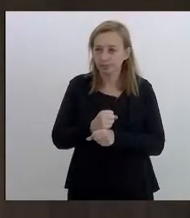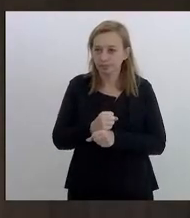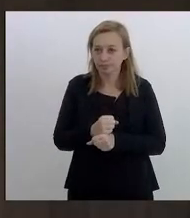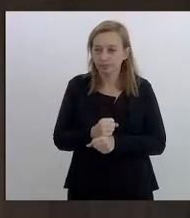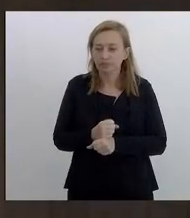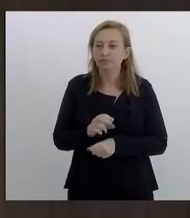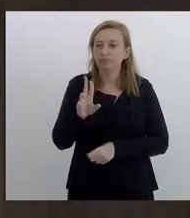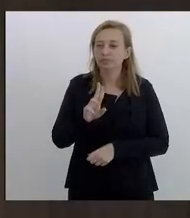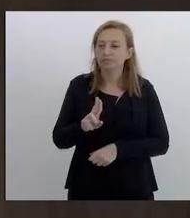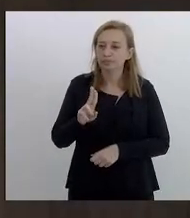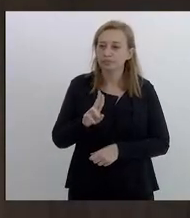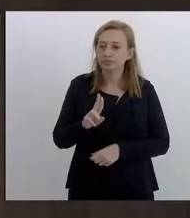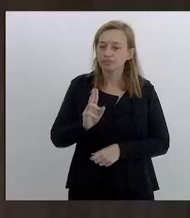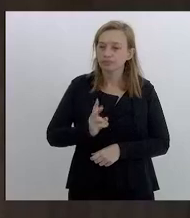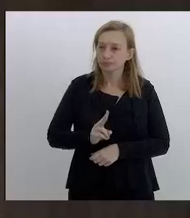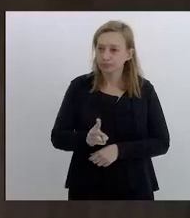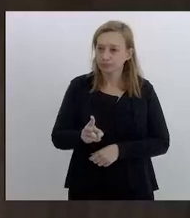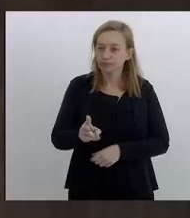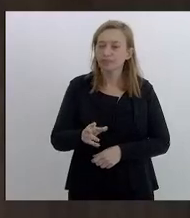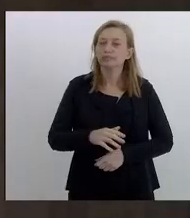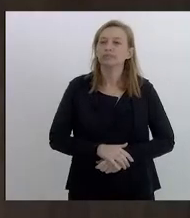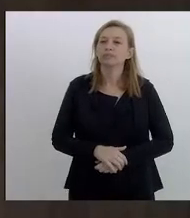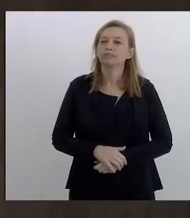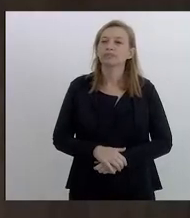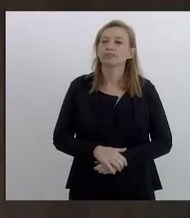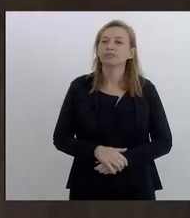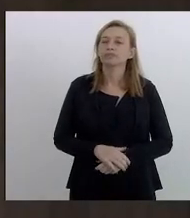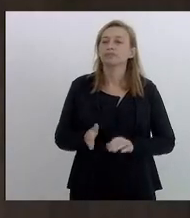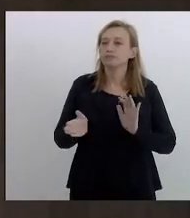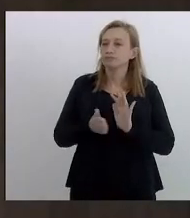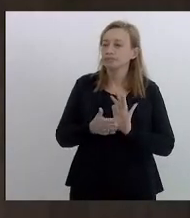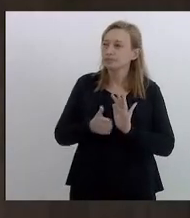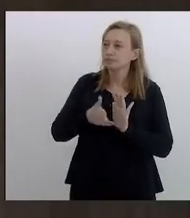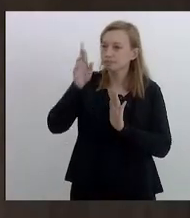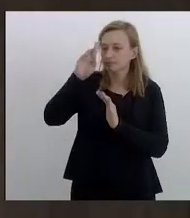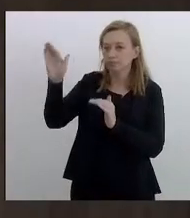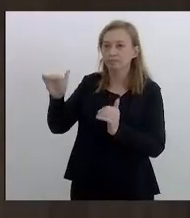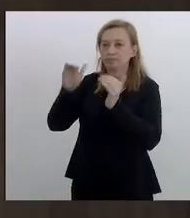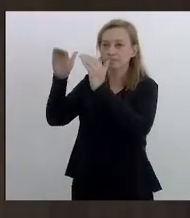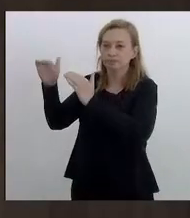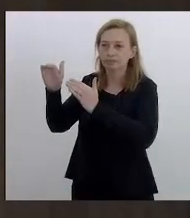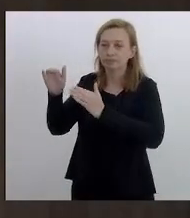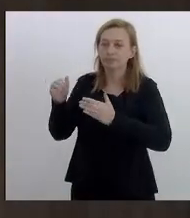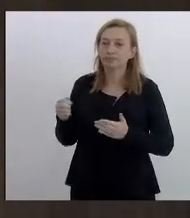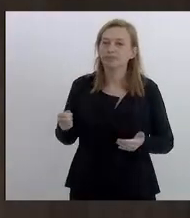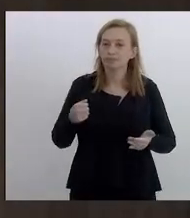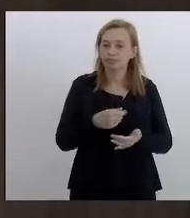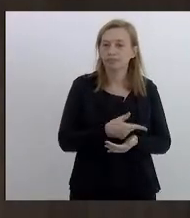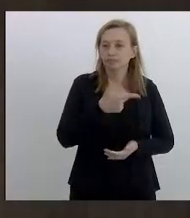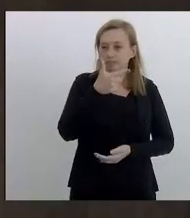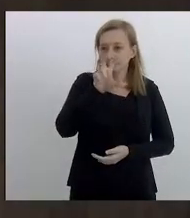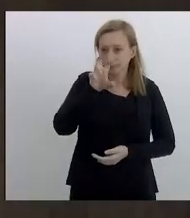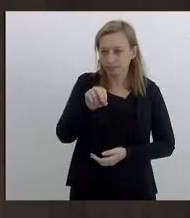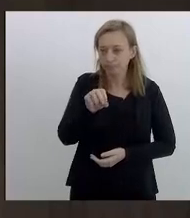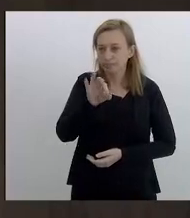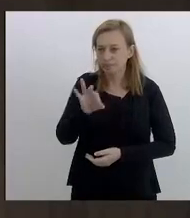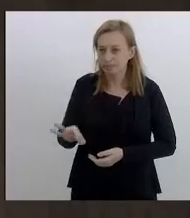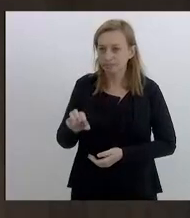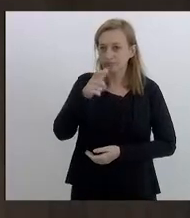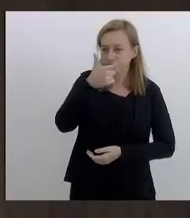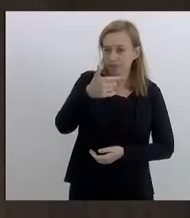nos anos subsequentes, e Vossa Excelência propôs a reposição imediata de 50%,